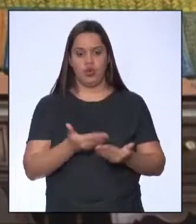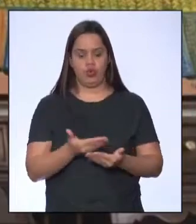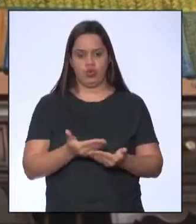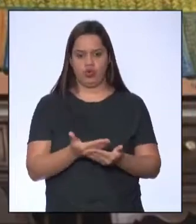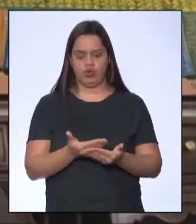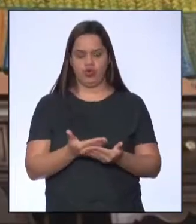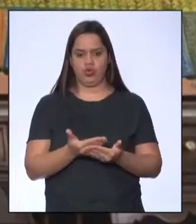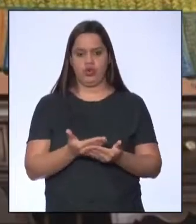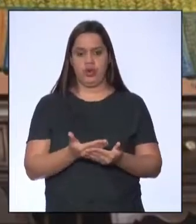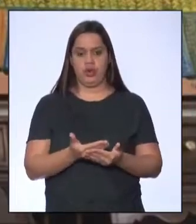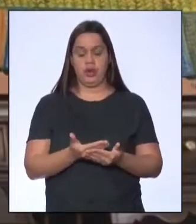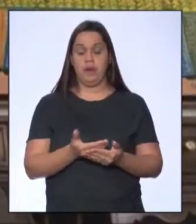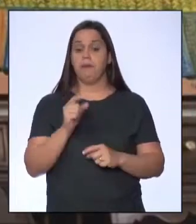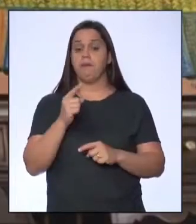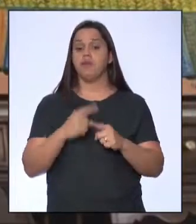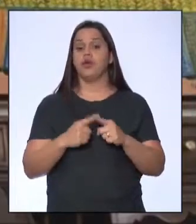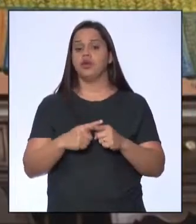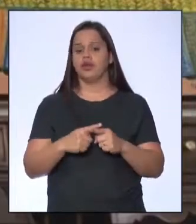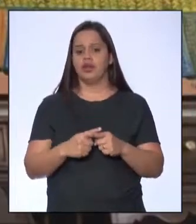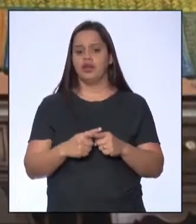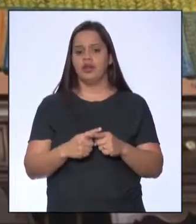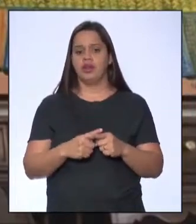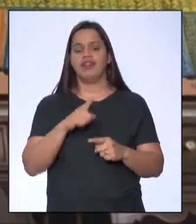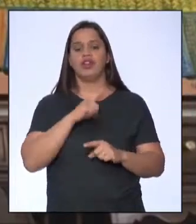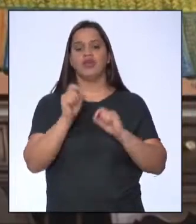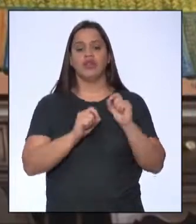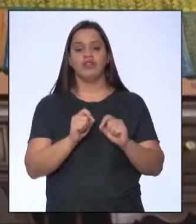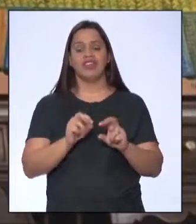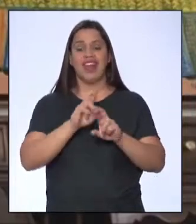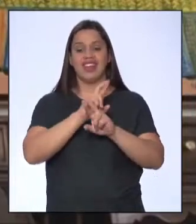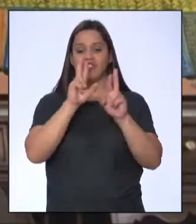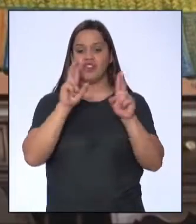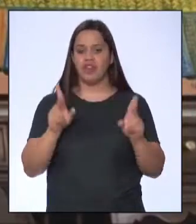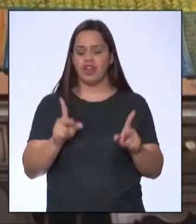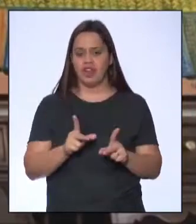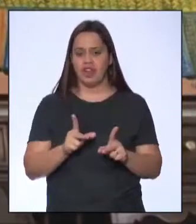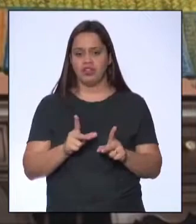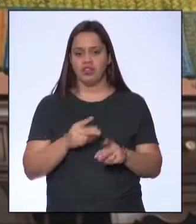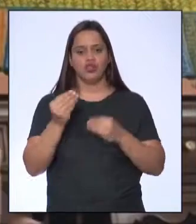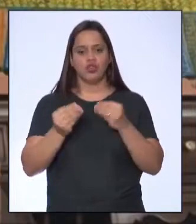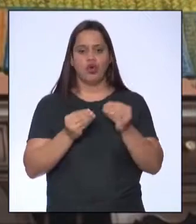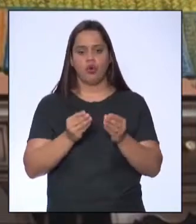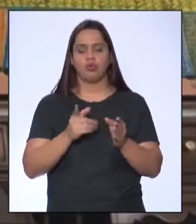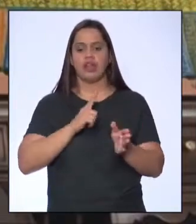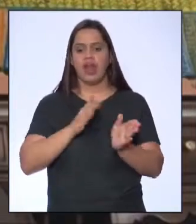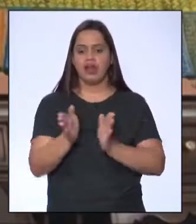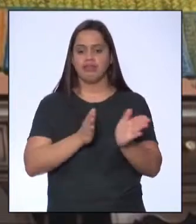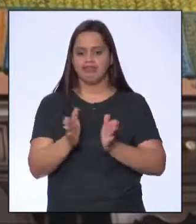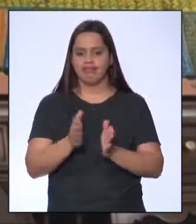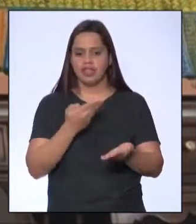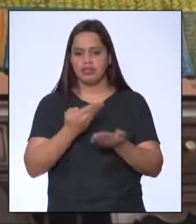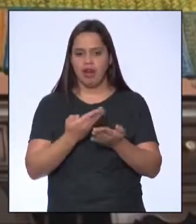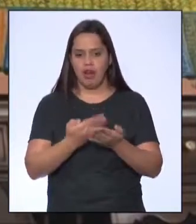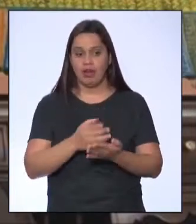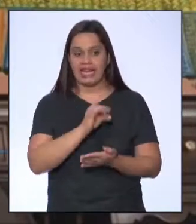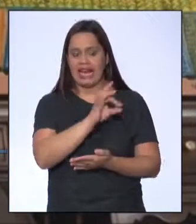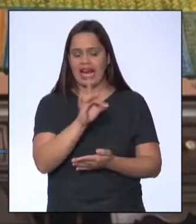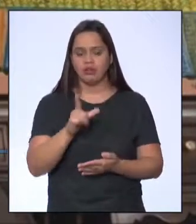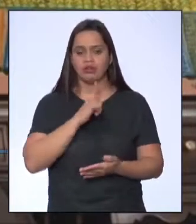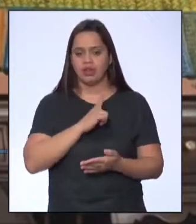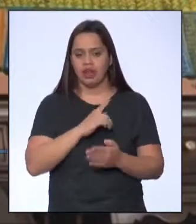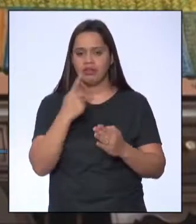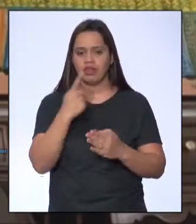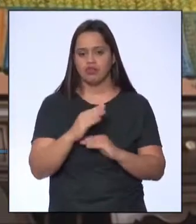Exatamente pelas diferenças de condições de acesso às aulas que cada um teve. Essas